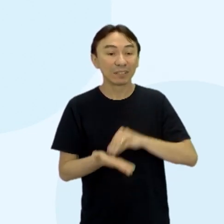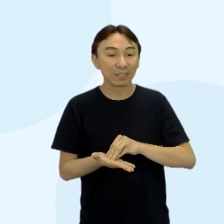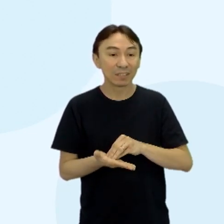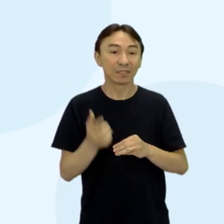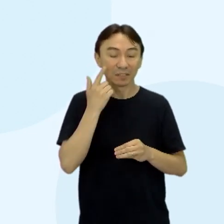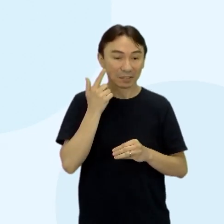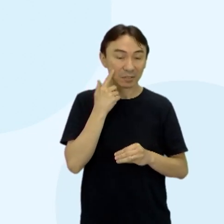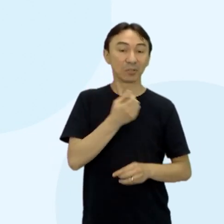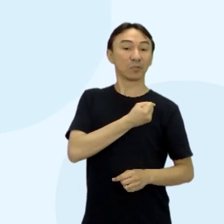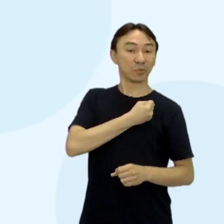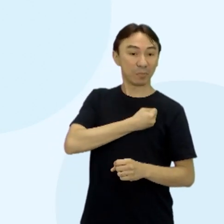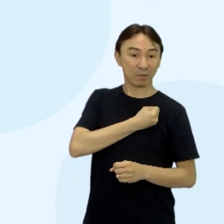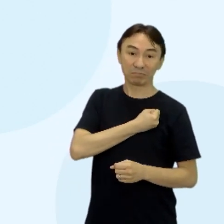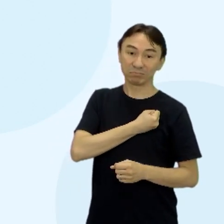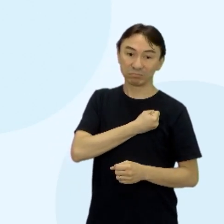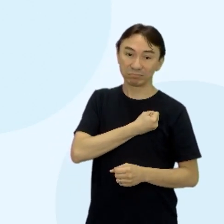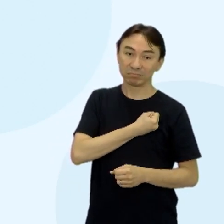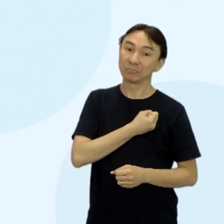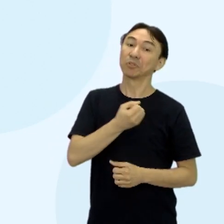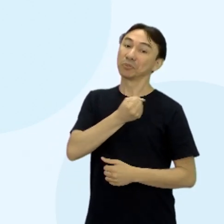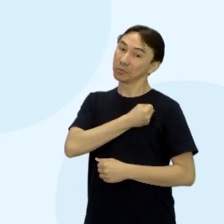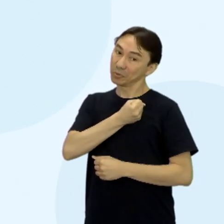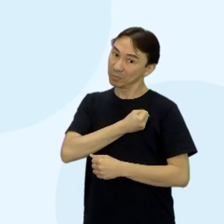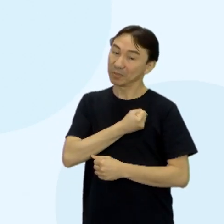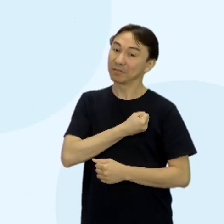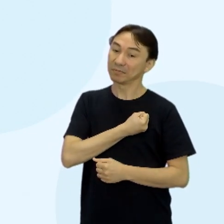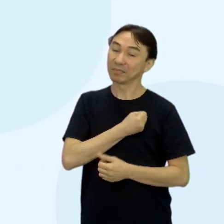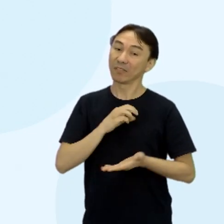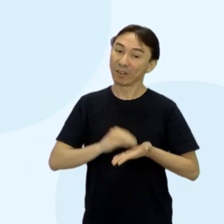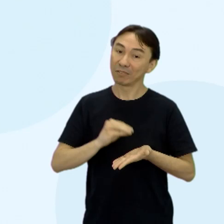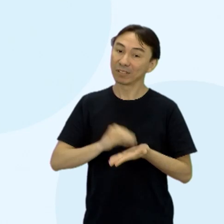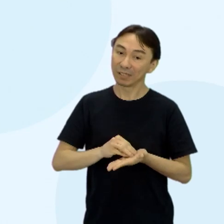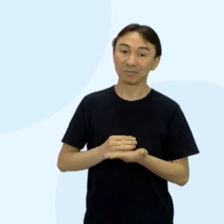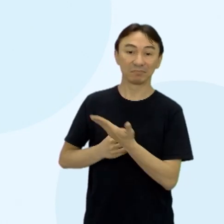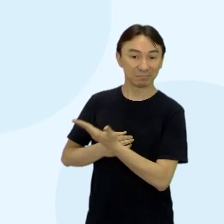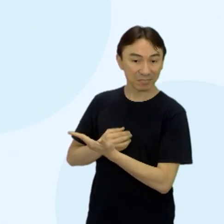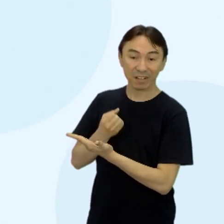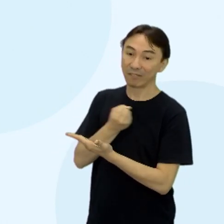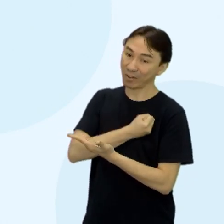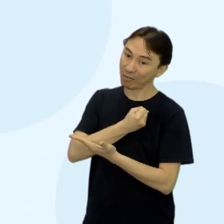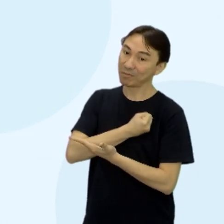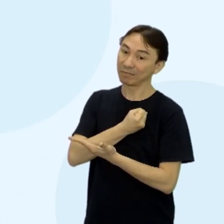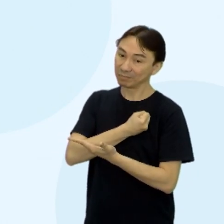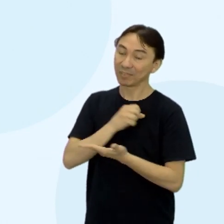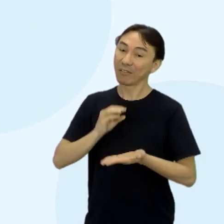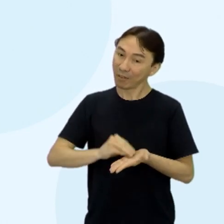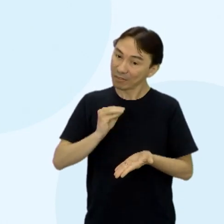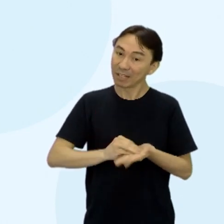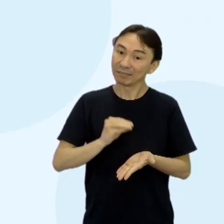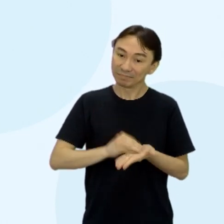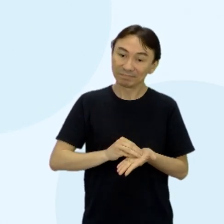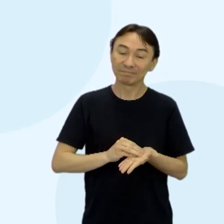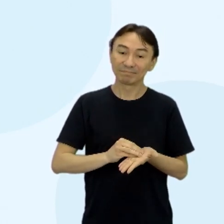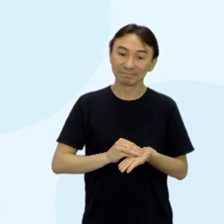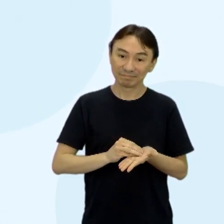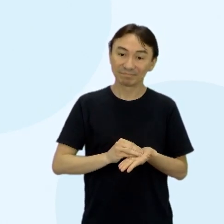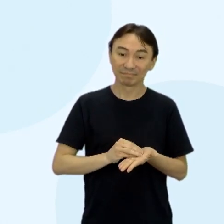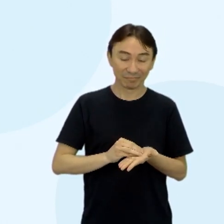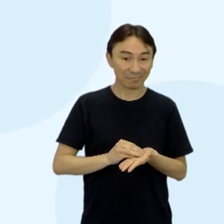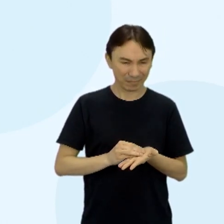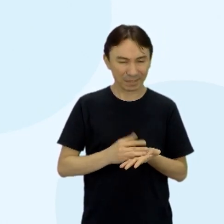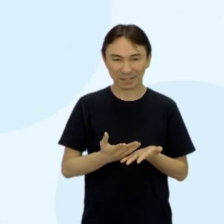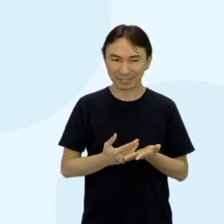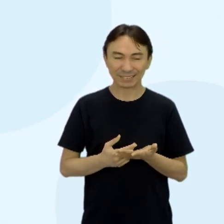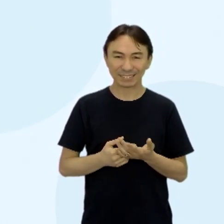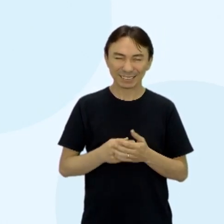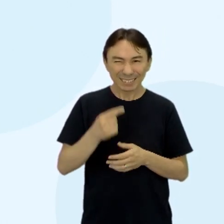aqui, tá faltando um numerozinho aqui e tá faltando um numerozinho aqui. A gente fazia essas